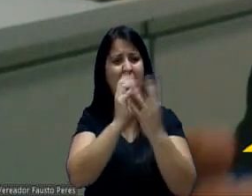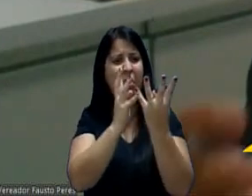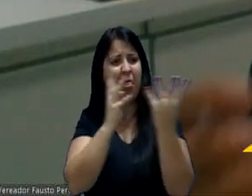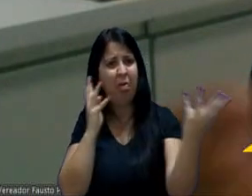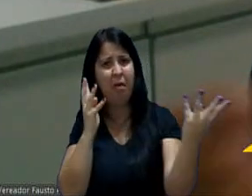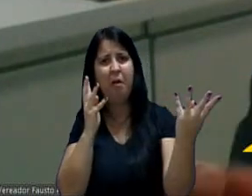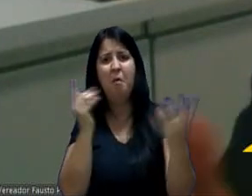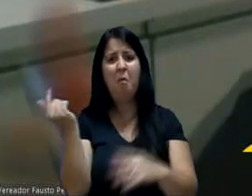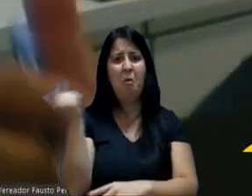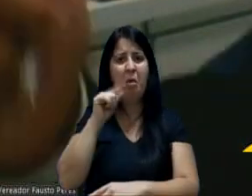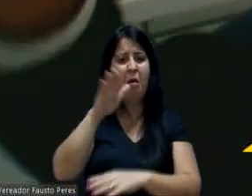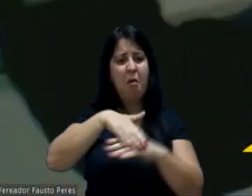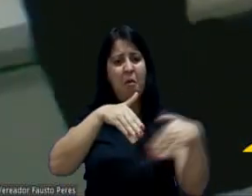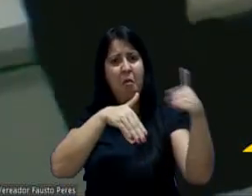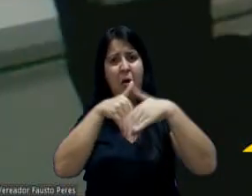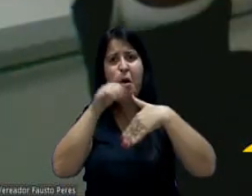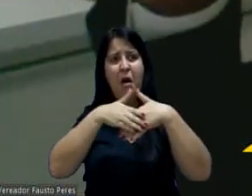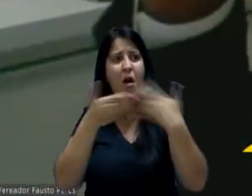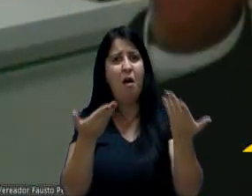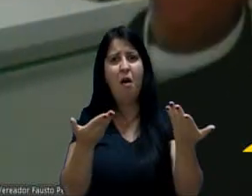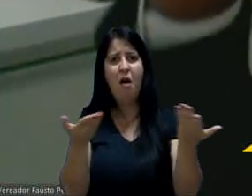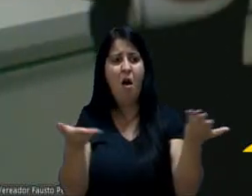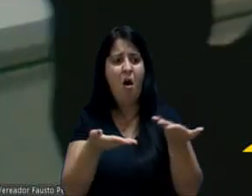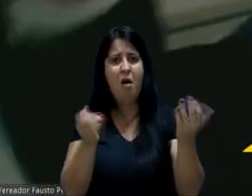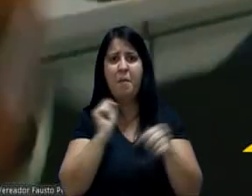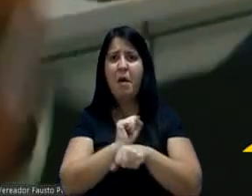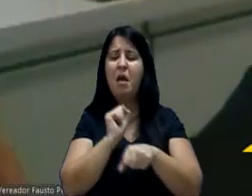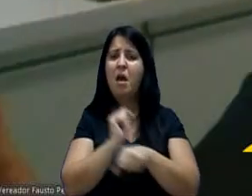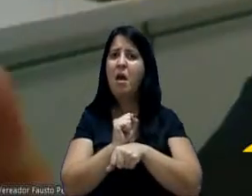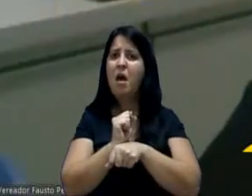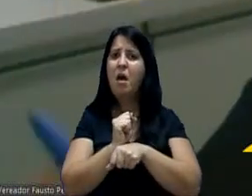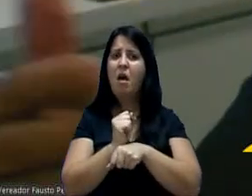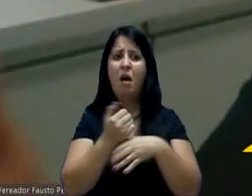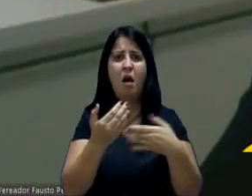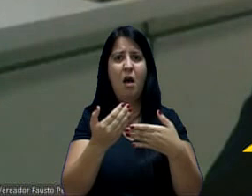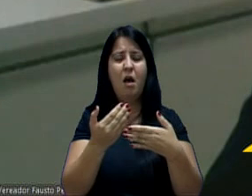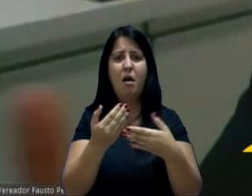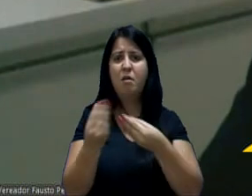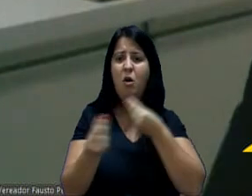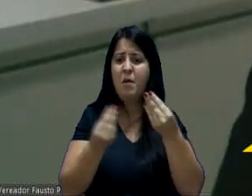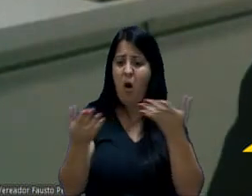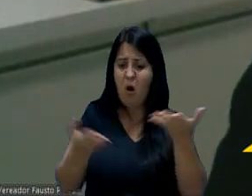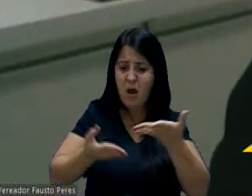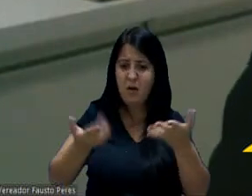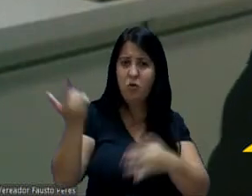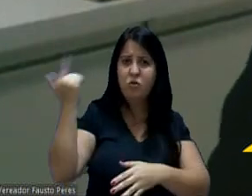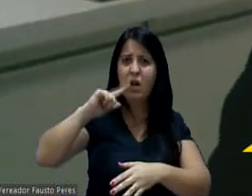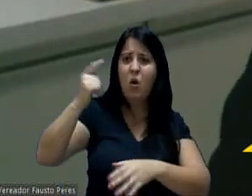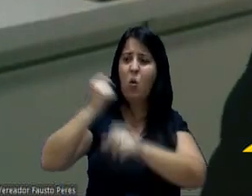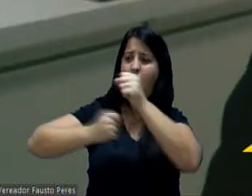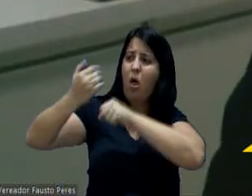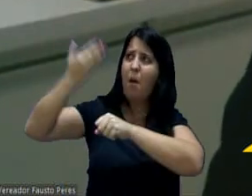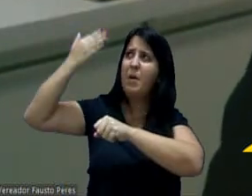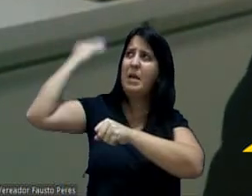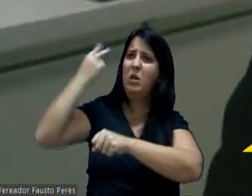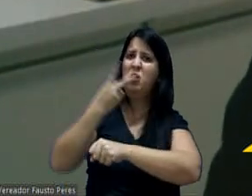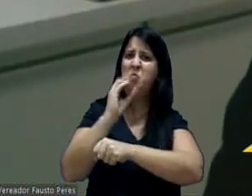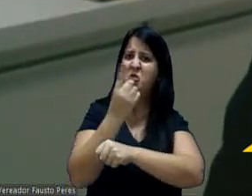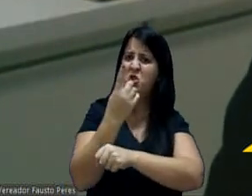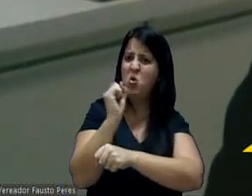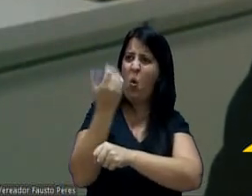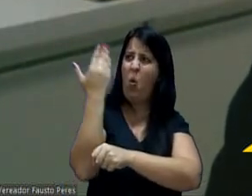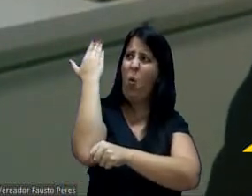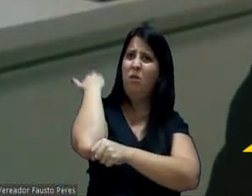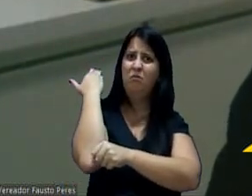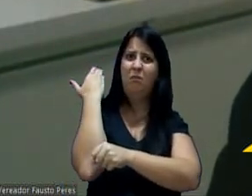fralda geriátrica, eles estão atendendo agora de 2018, então veja bem quanto atrasado está aí essa situação